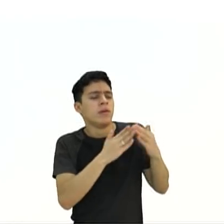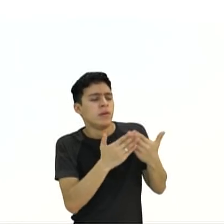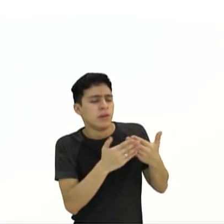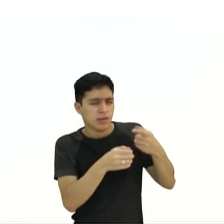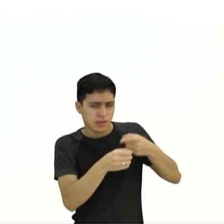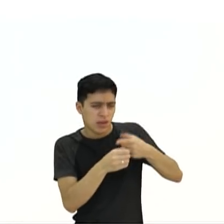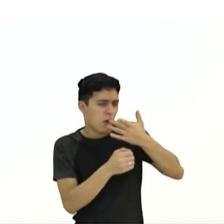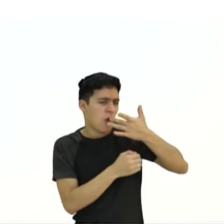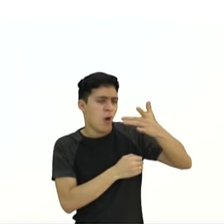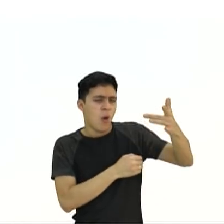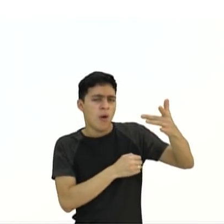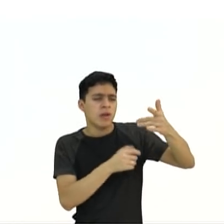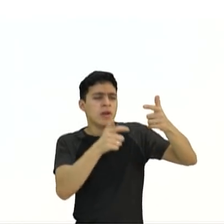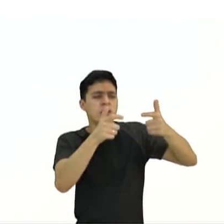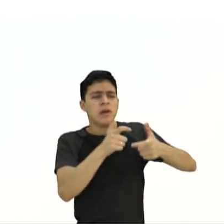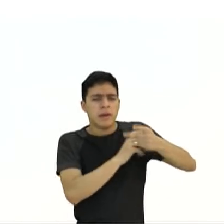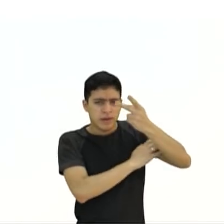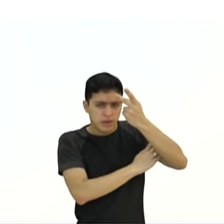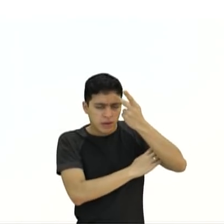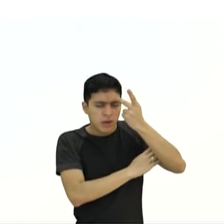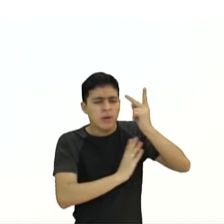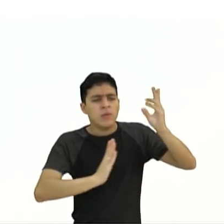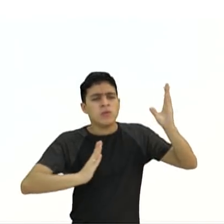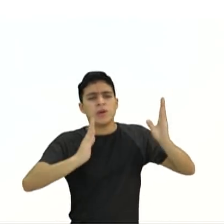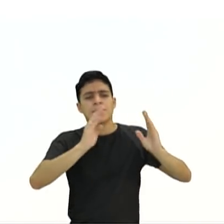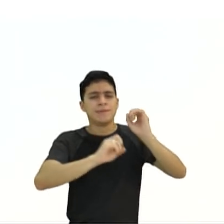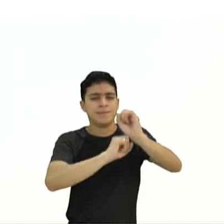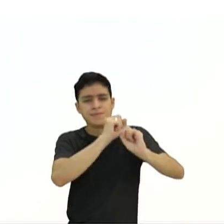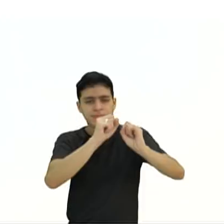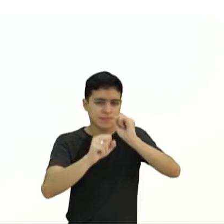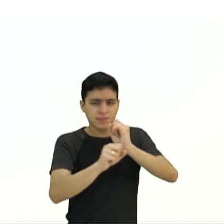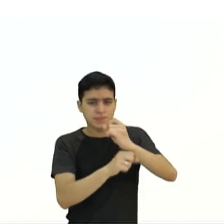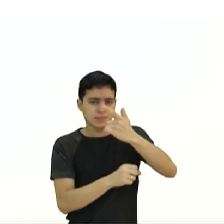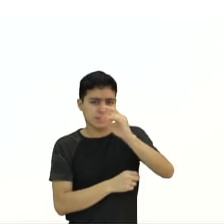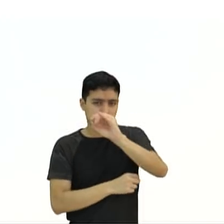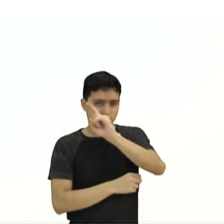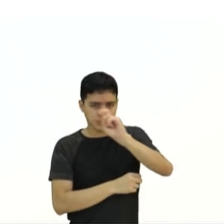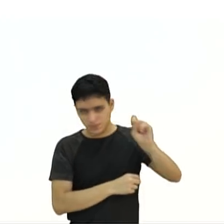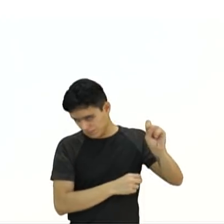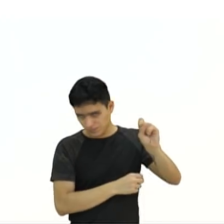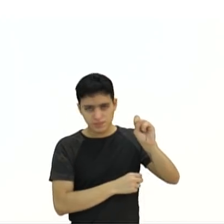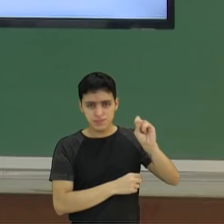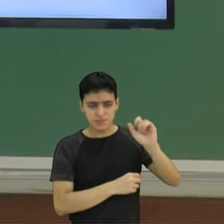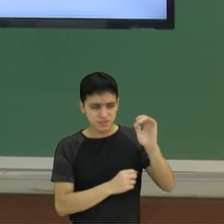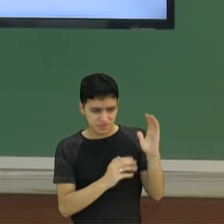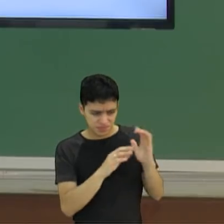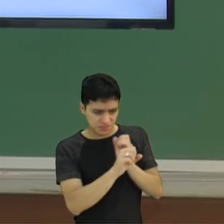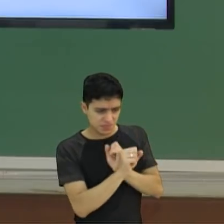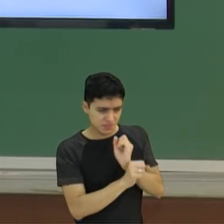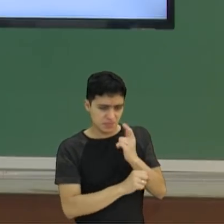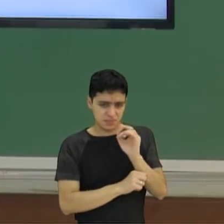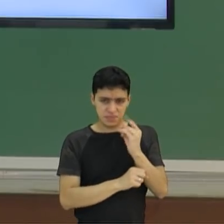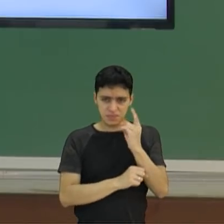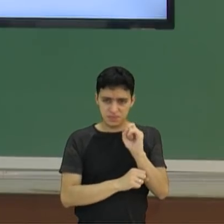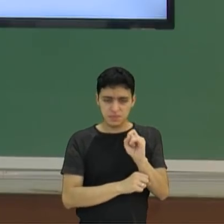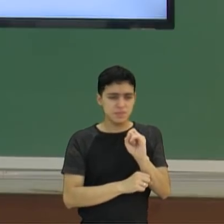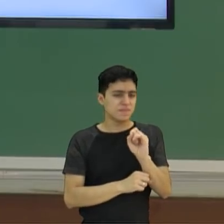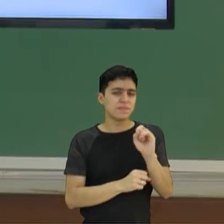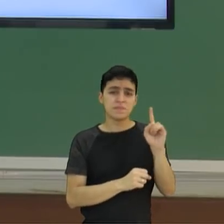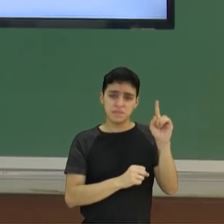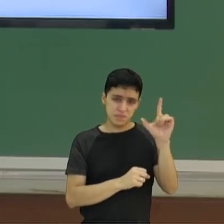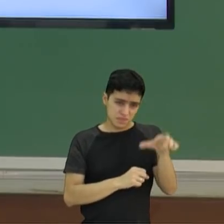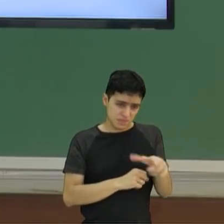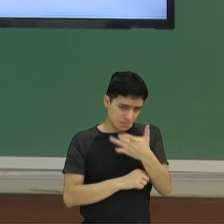de Ourinhos, São Paulo, durante o ano de 2018. Isso mesmo. O jornalista não chega a